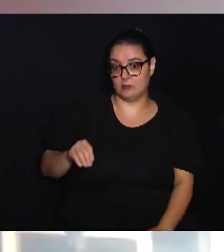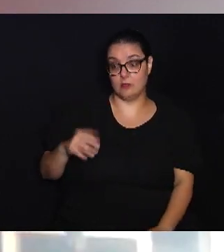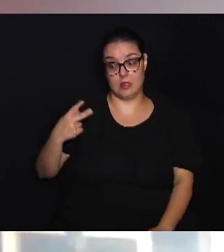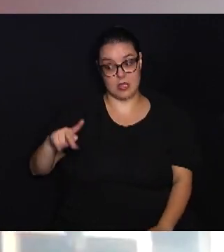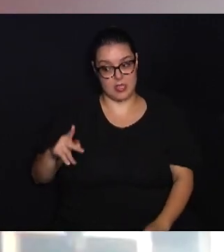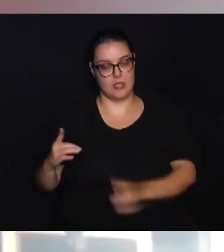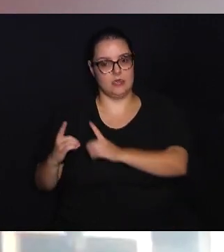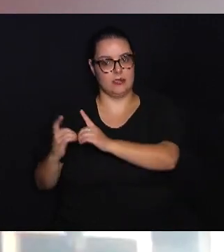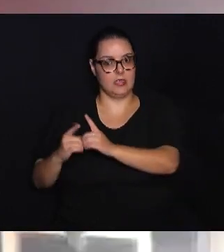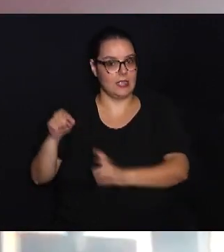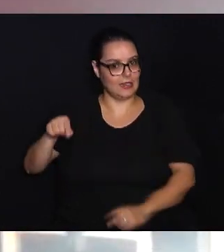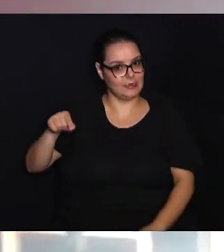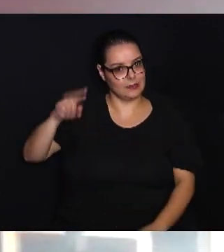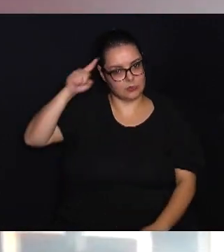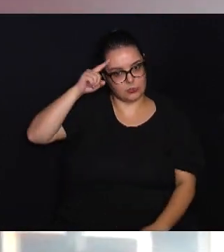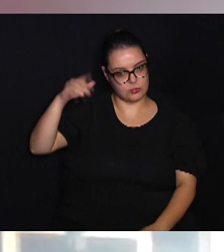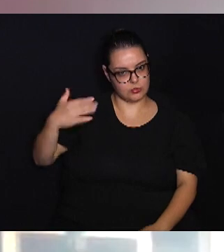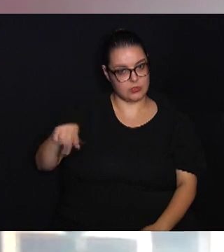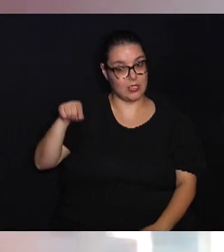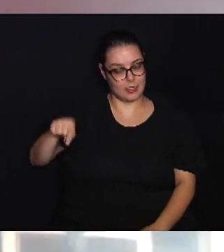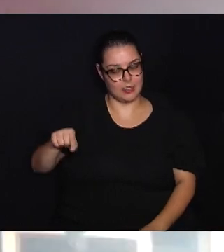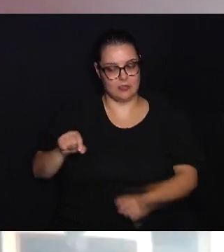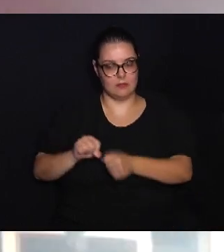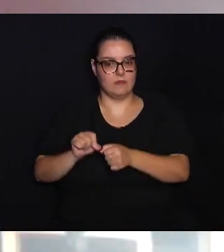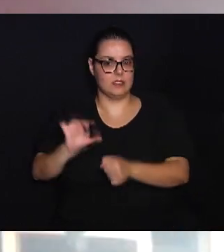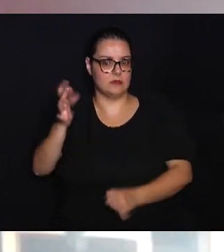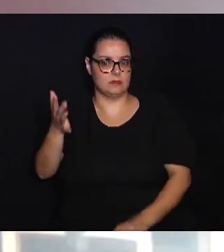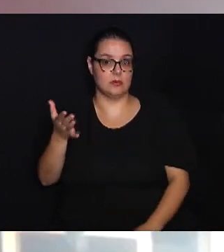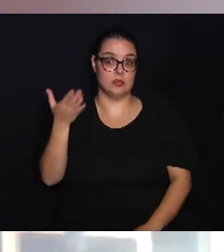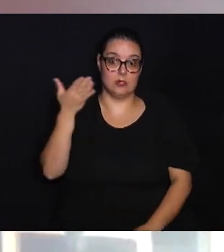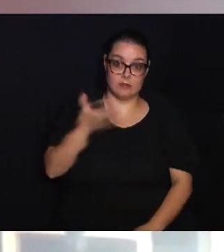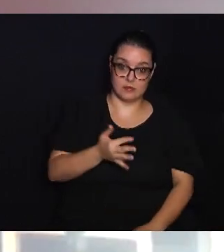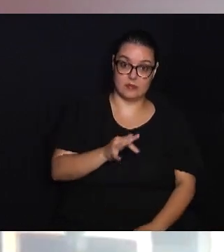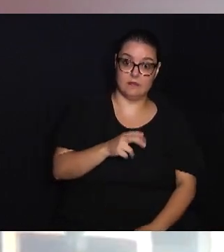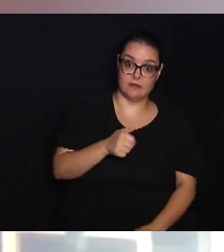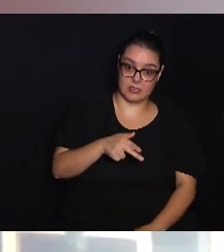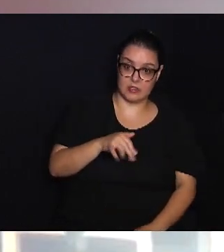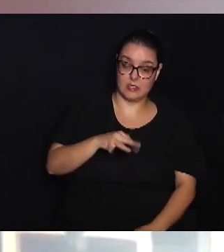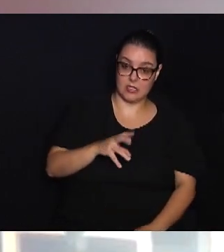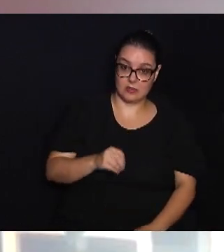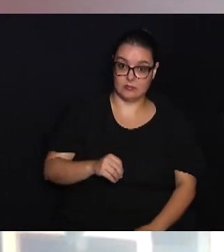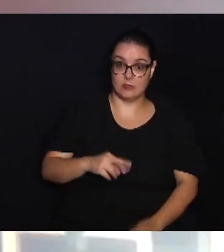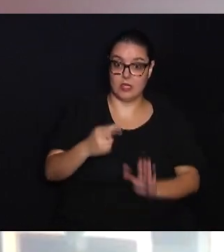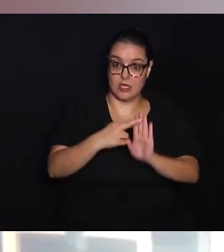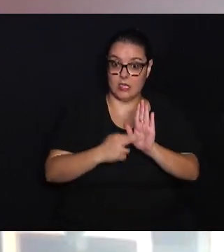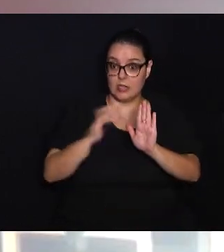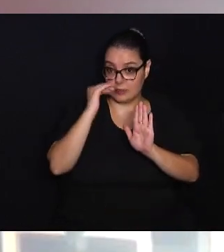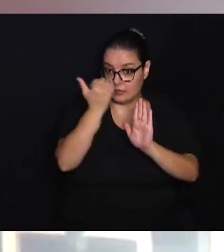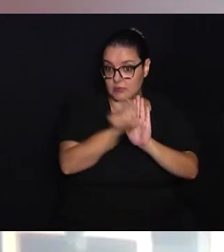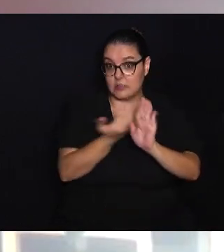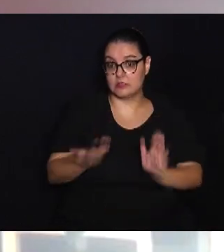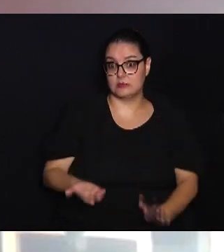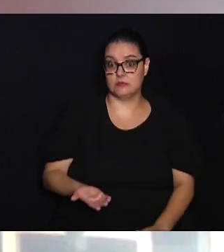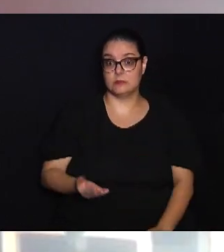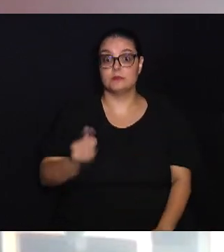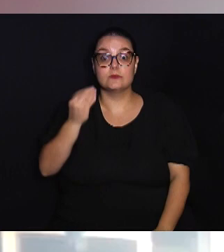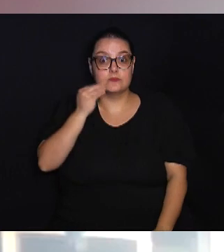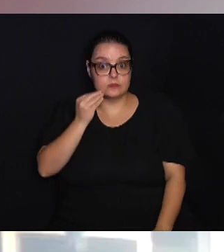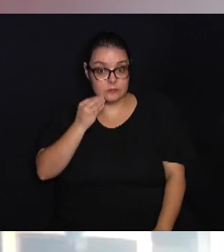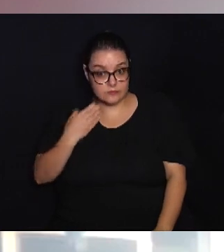franquia Ele está na ponta é ele que toca a operação e você franqueado Siga a